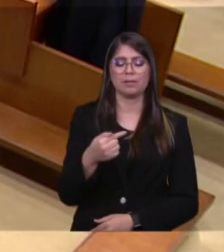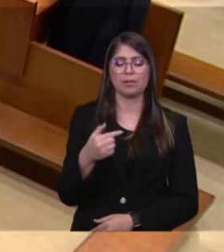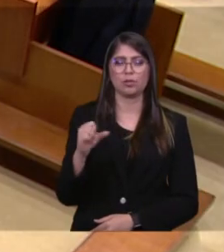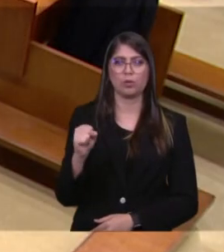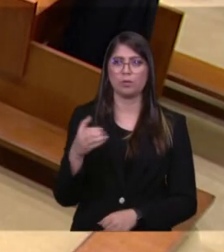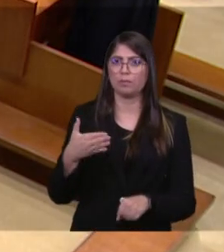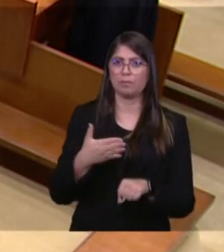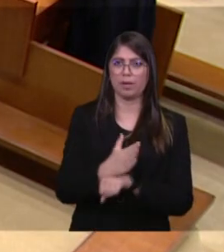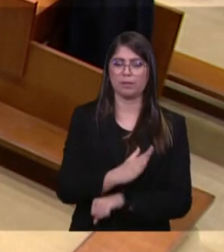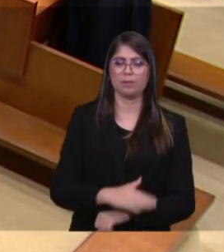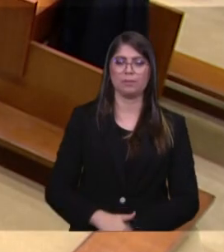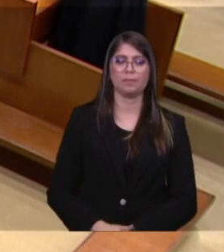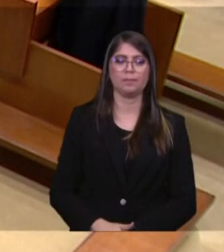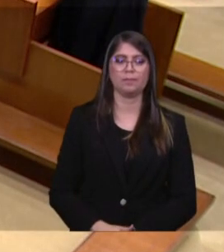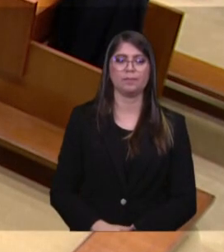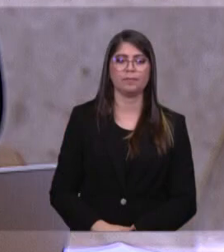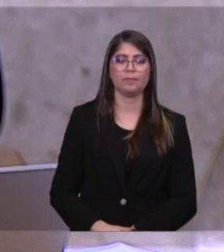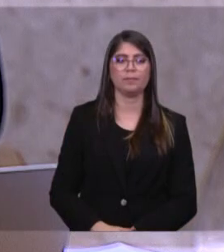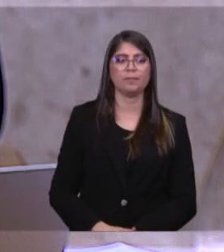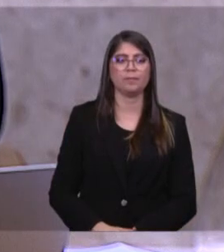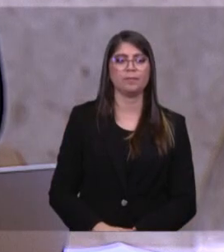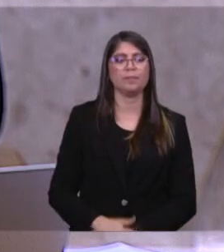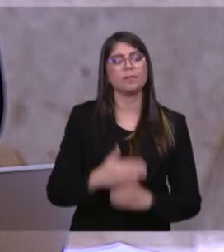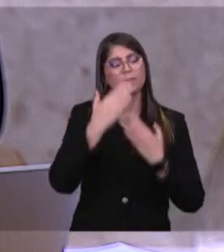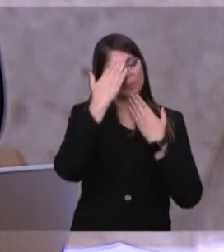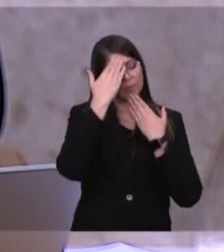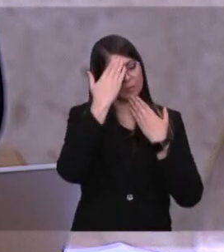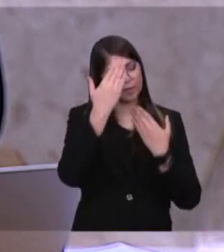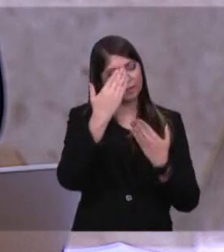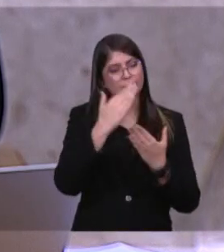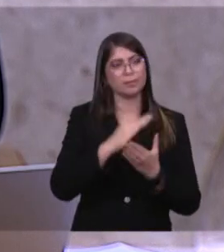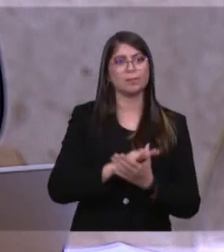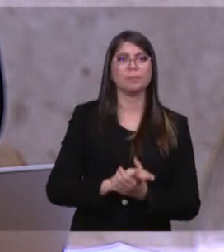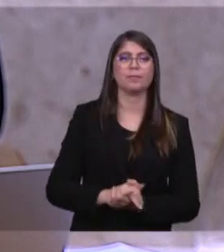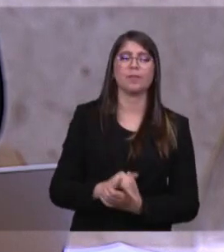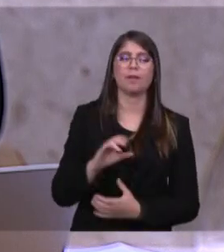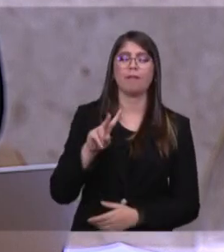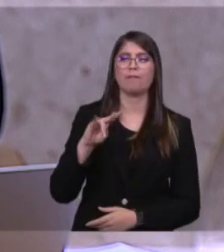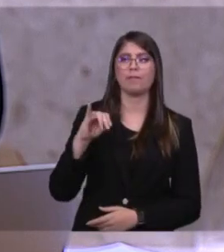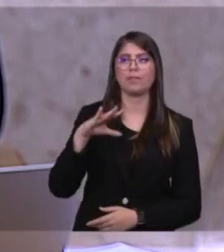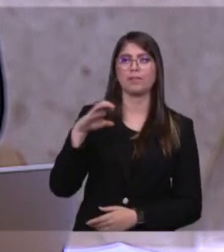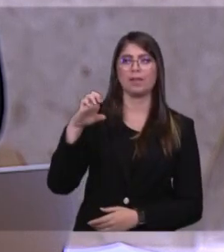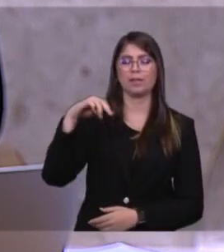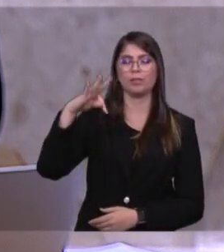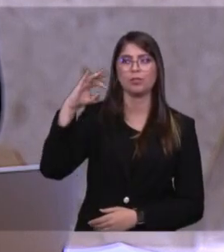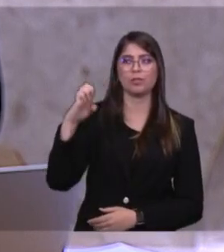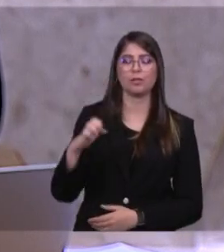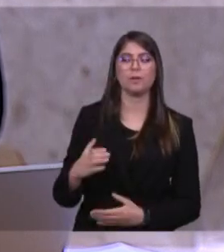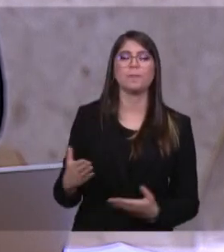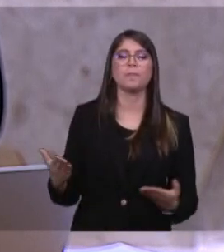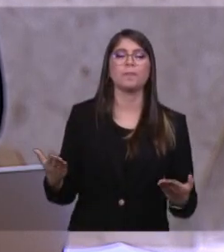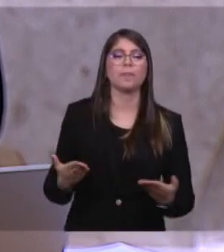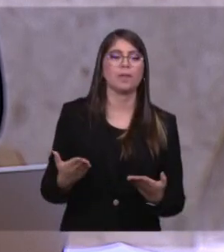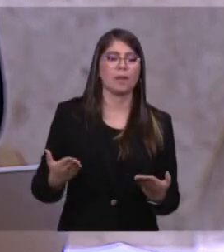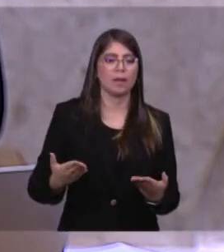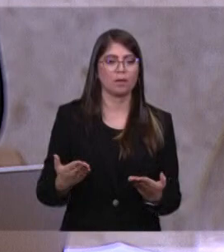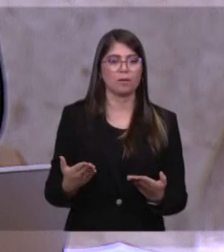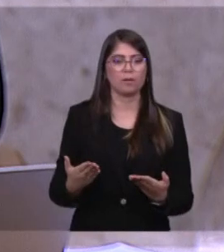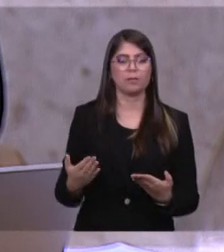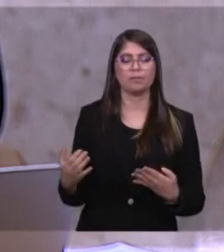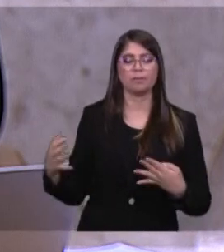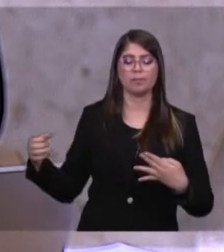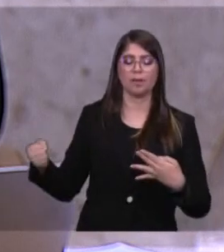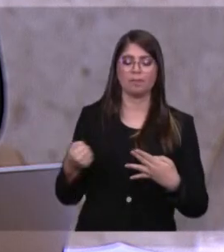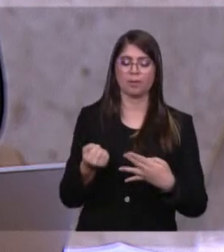obrigado. Muito obrigado, doutor Vicente Braga. Agora temos Amit